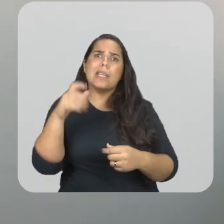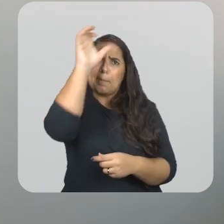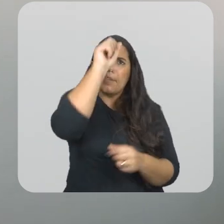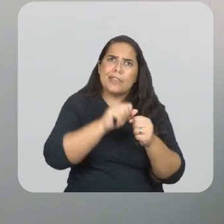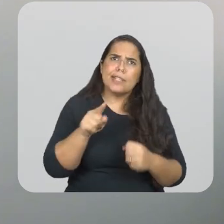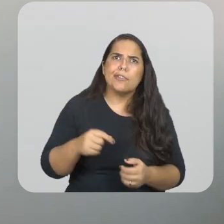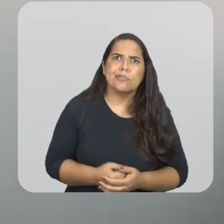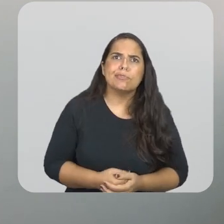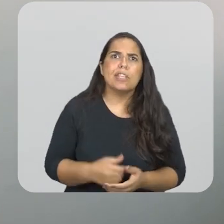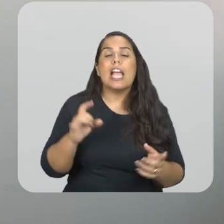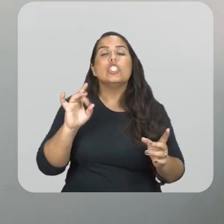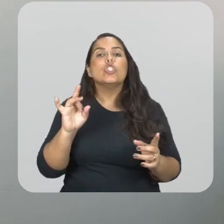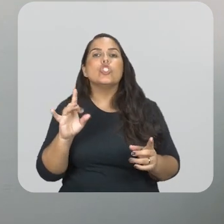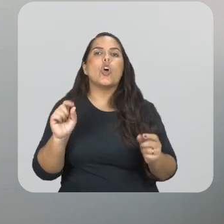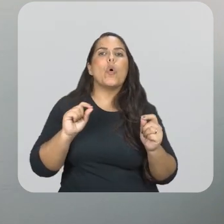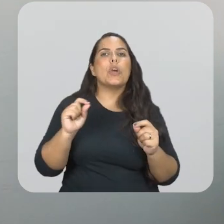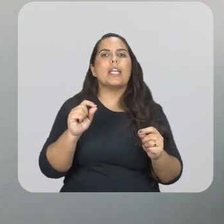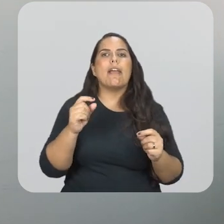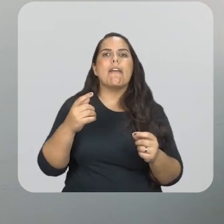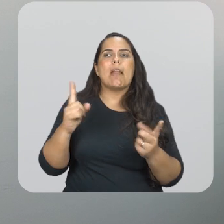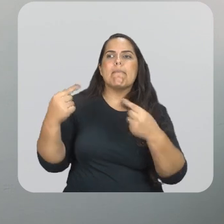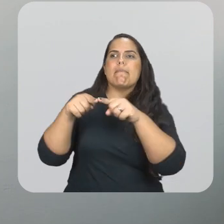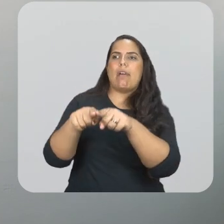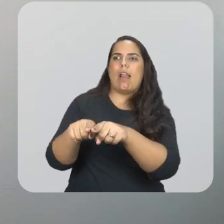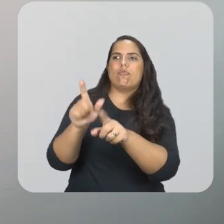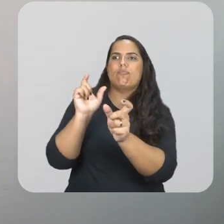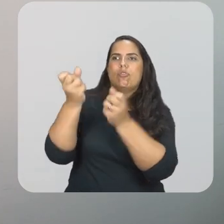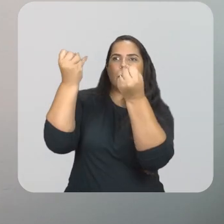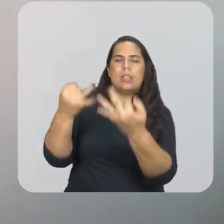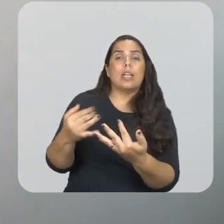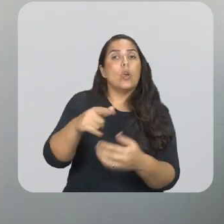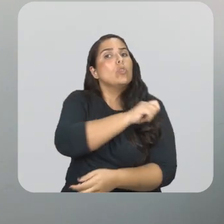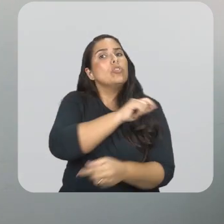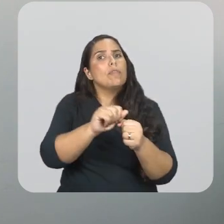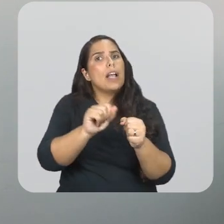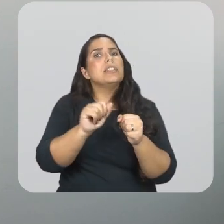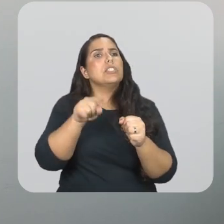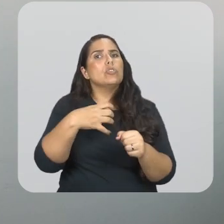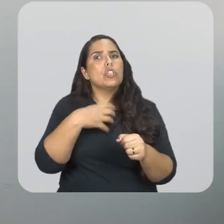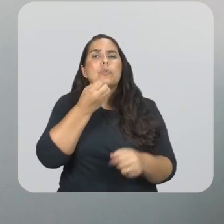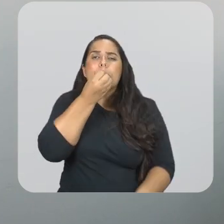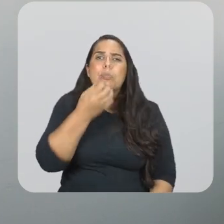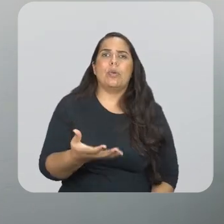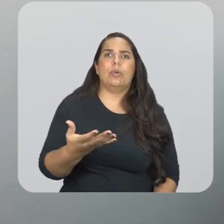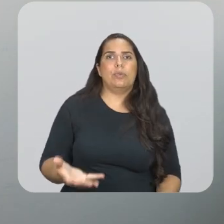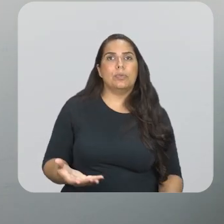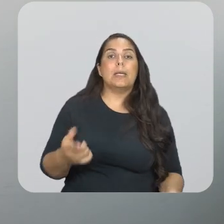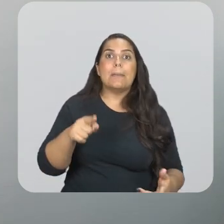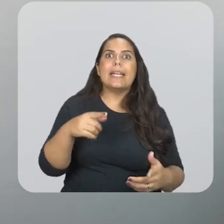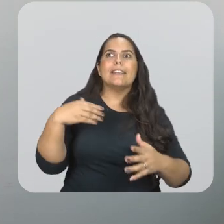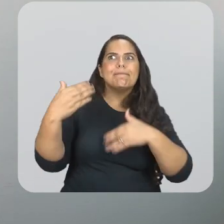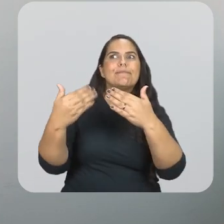fazer isso, porque a gente não aprende a fazer isso, a gente aprende a fazer só a falar para os nossos pares, né? Então eu acho que os alunos fazem isso de maneira muito, muito boa, assim, porque eles